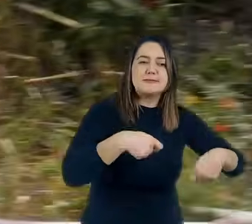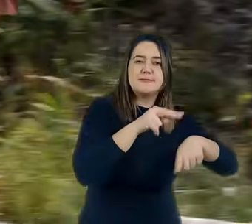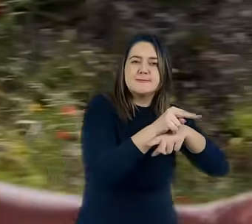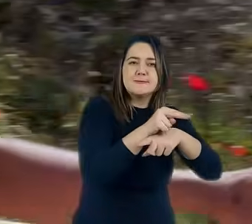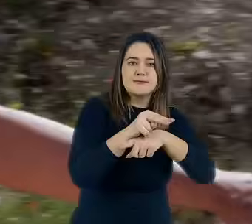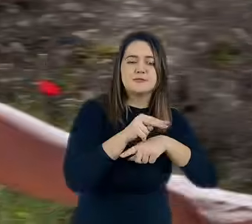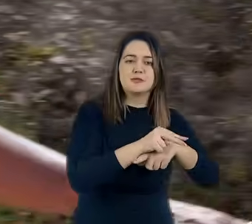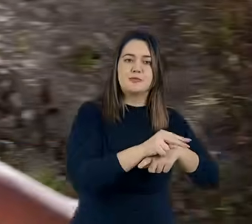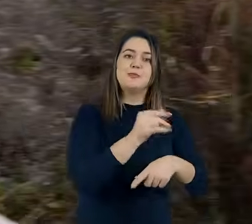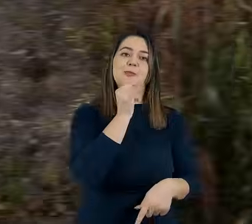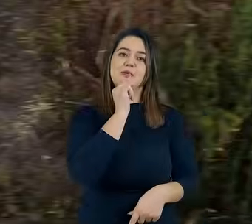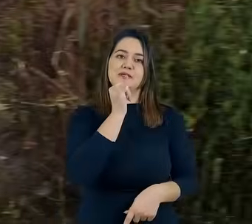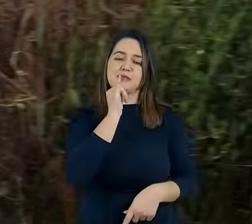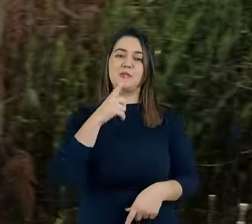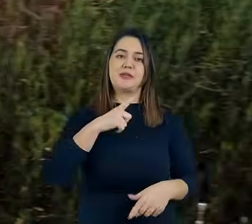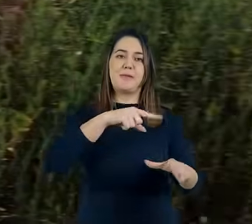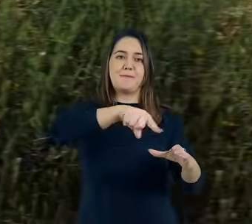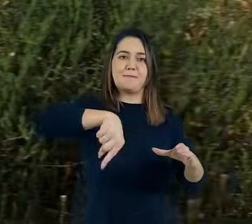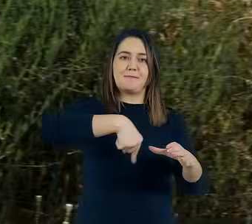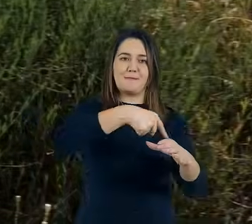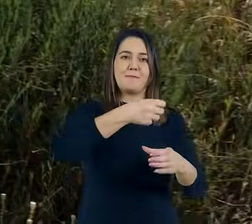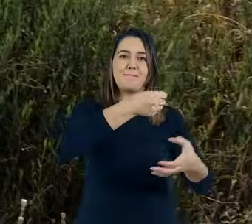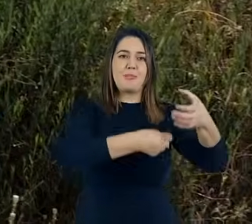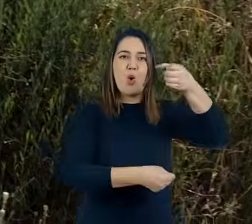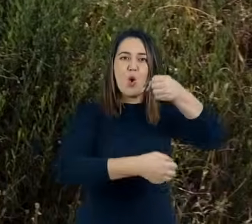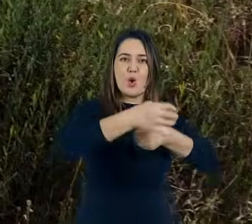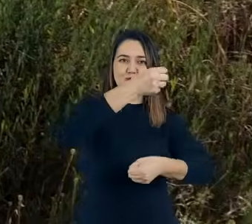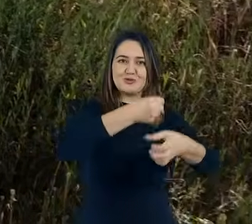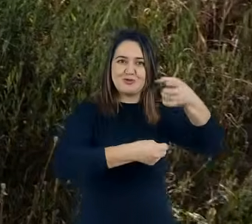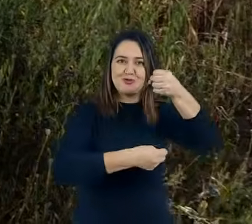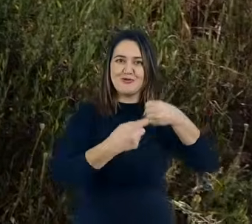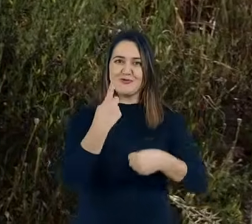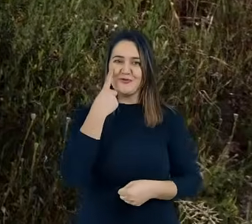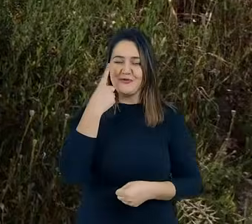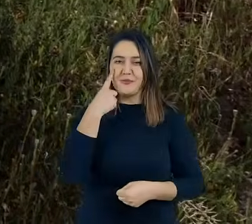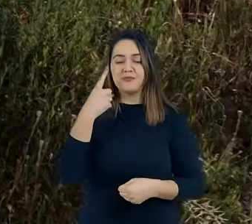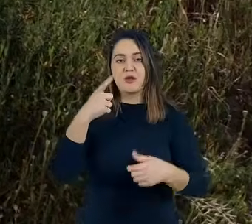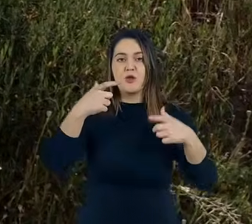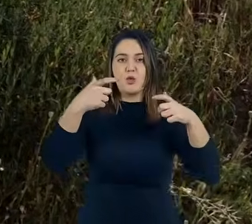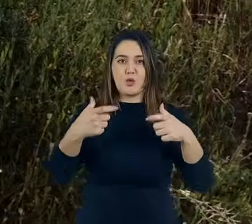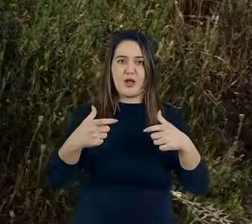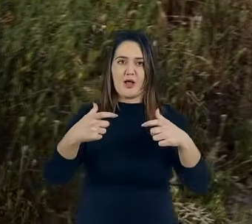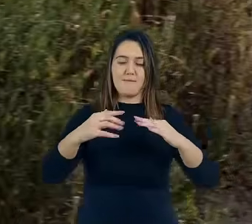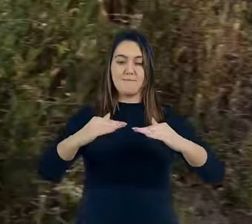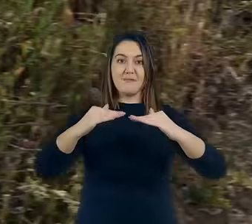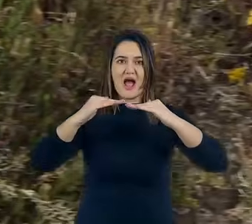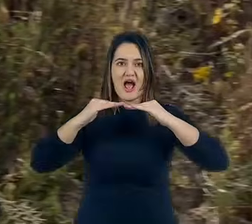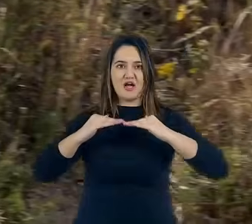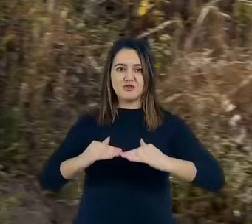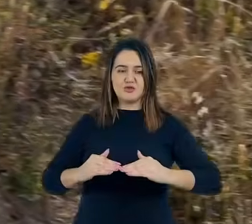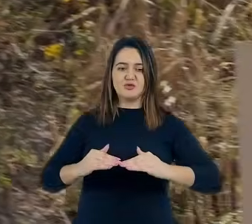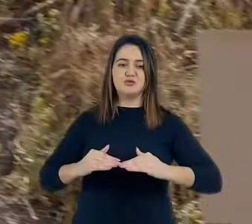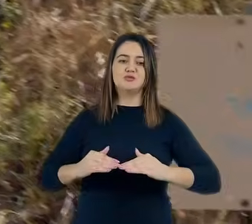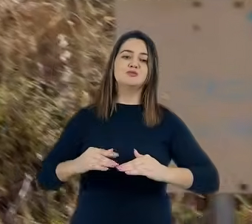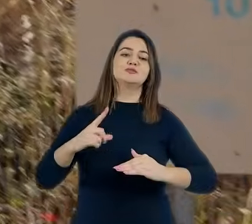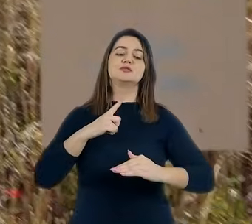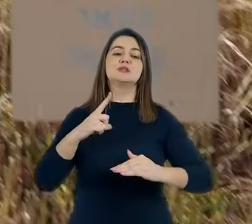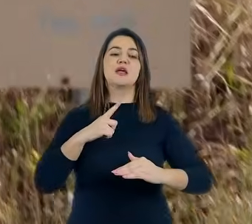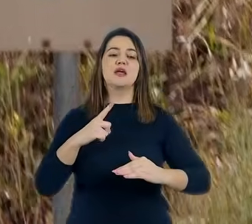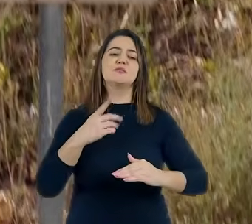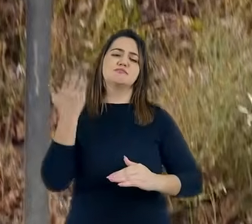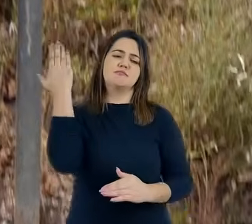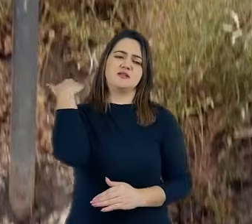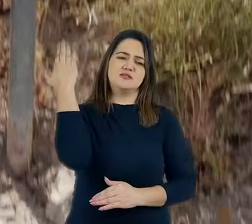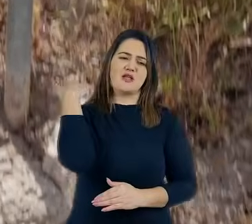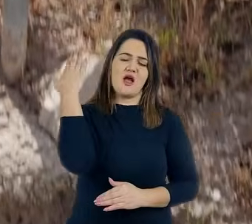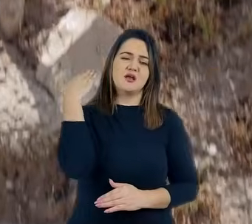onde eu estou, um poço da cidade. Você nota que ele está num lugar mais baixo, mas certamente